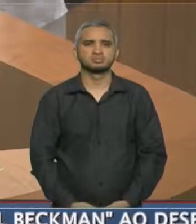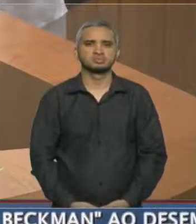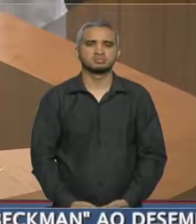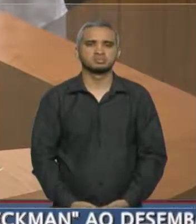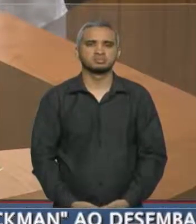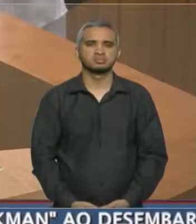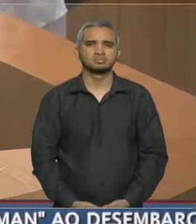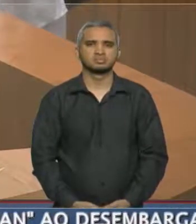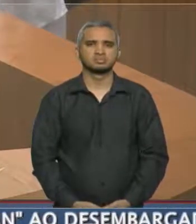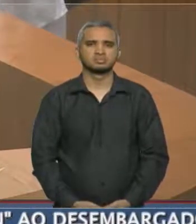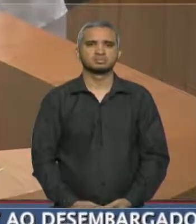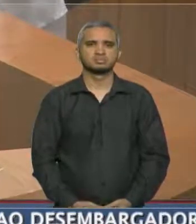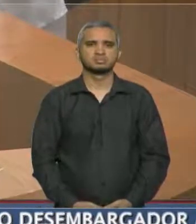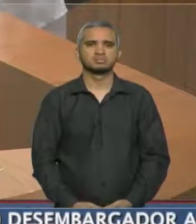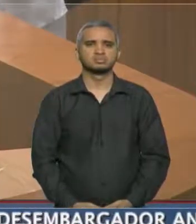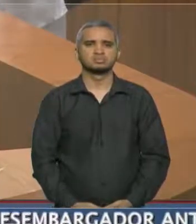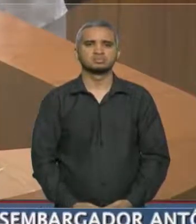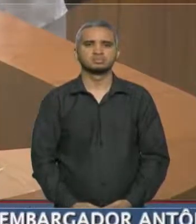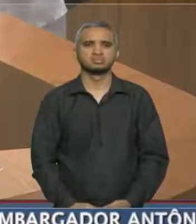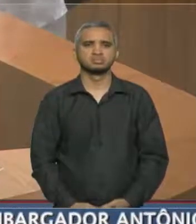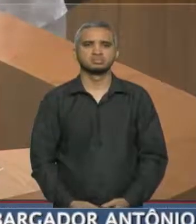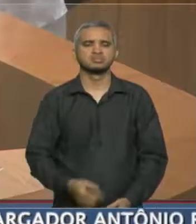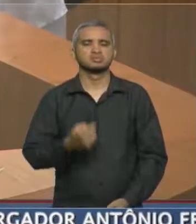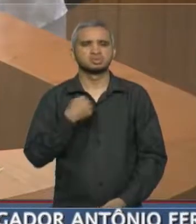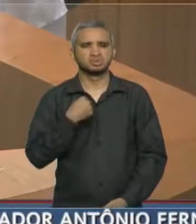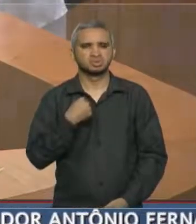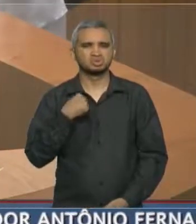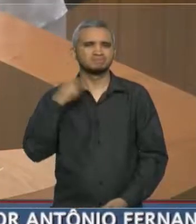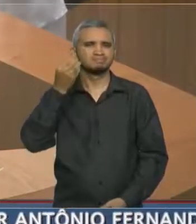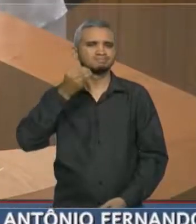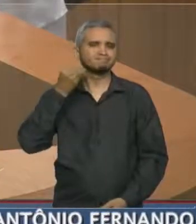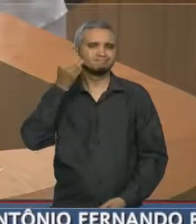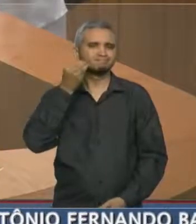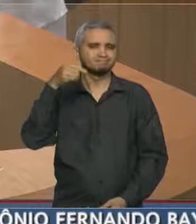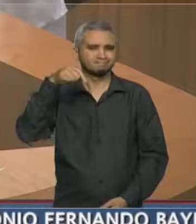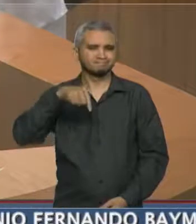Compartilhei, sim, de muitos eventos importantes nesta